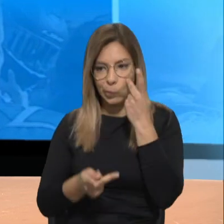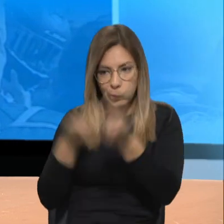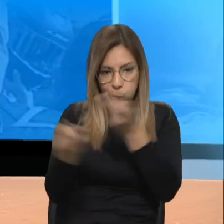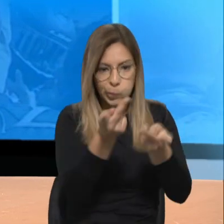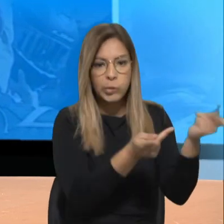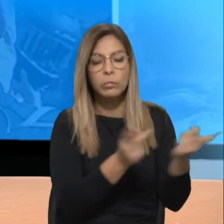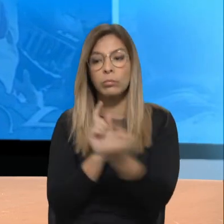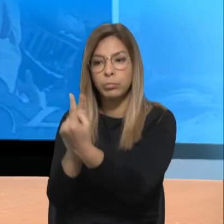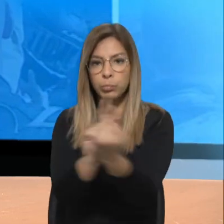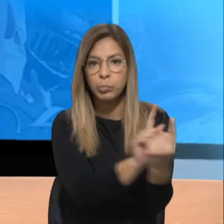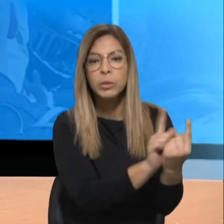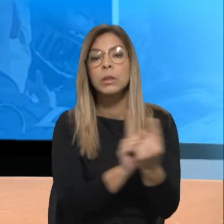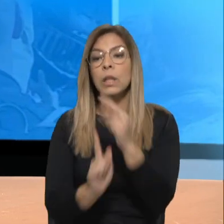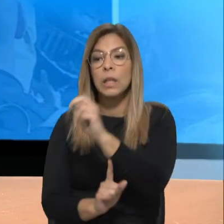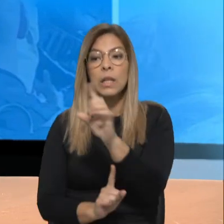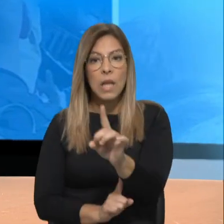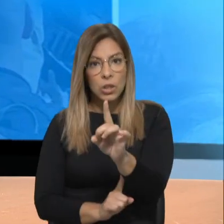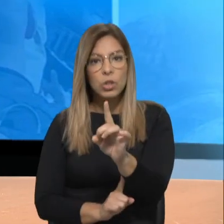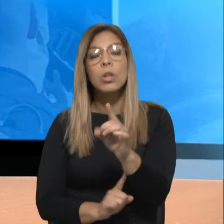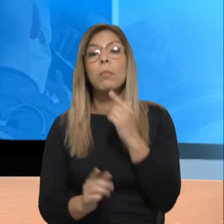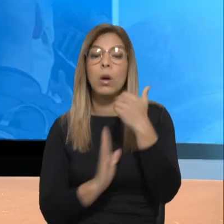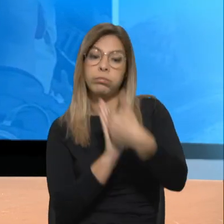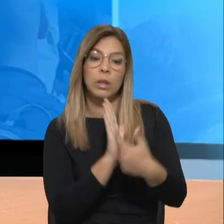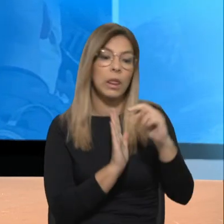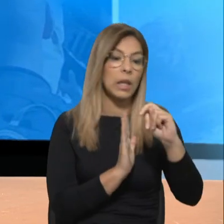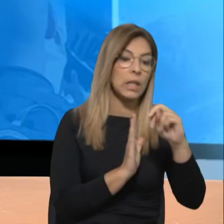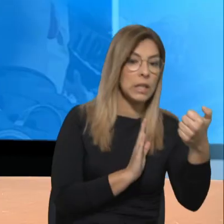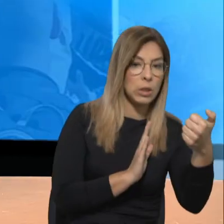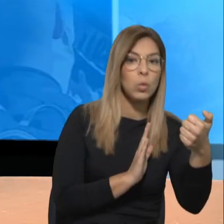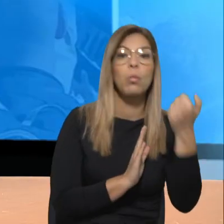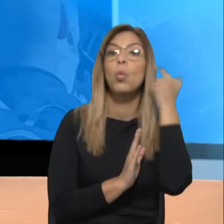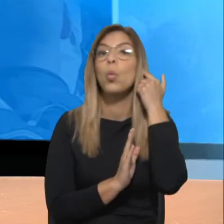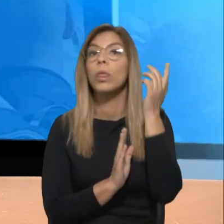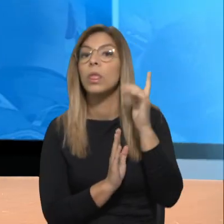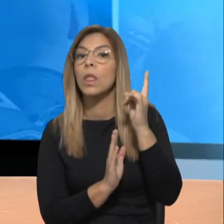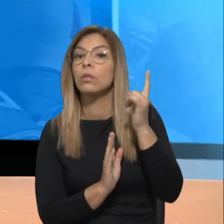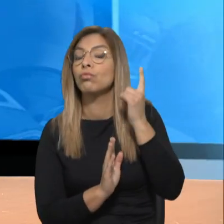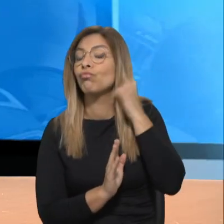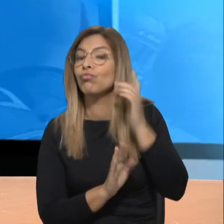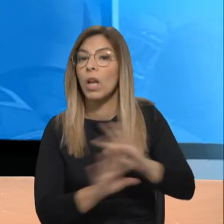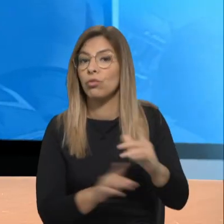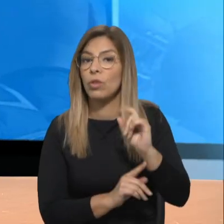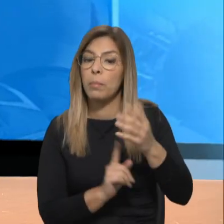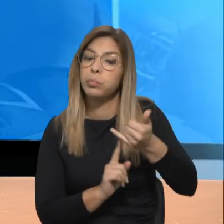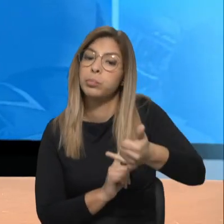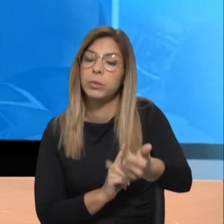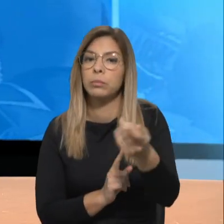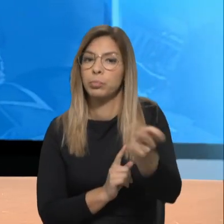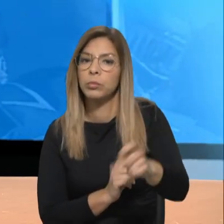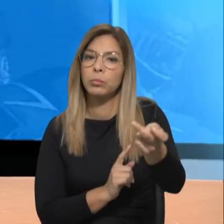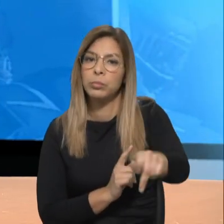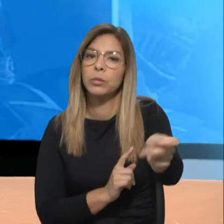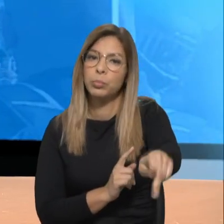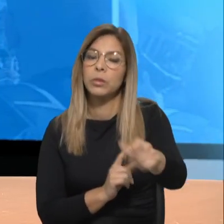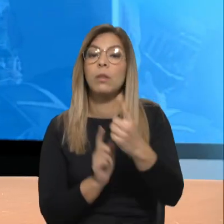escutámos 36, portanto, o comunicado fala em 35, mas neste momento já são 36. Um dia depois já é mais uma pessoa. E vão sendo, não é? Sim, Portanto, sim, as pessoas sim. estão